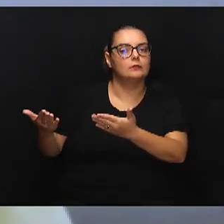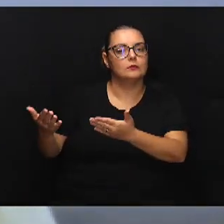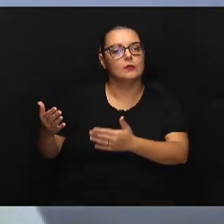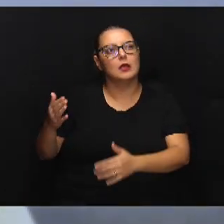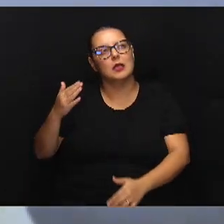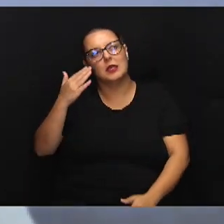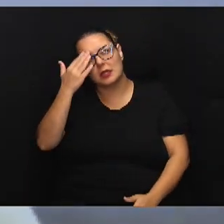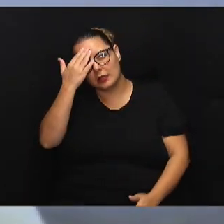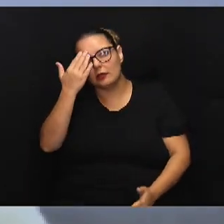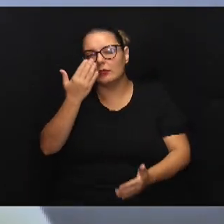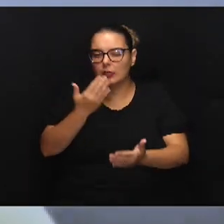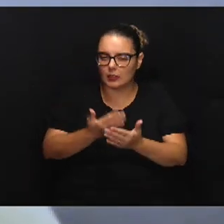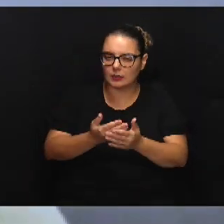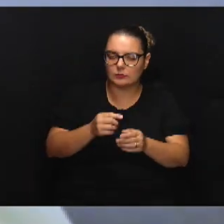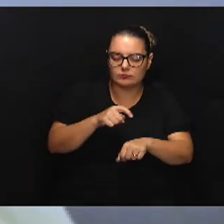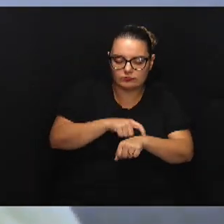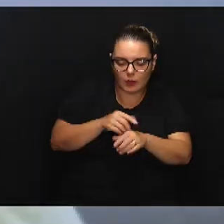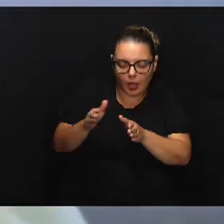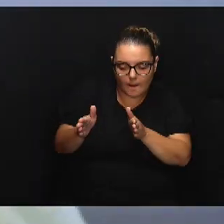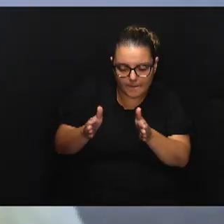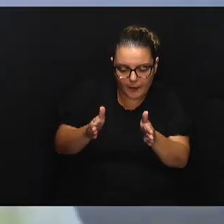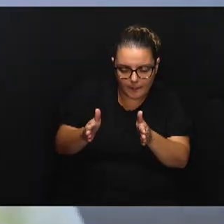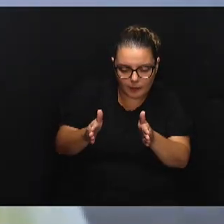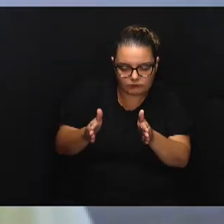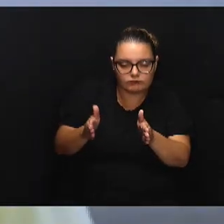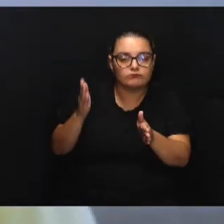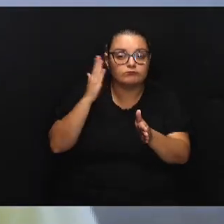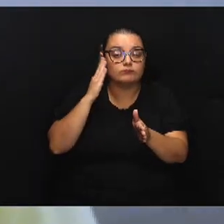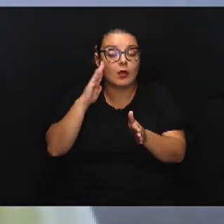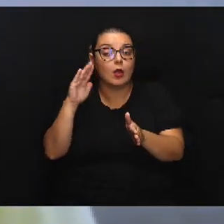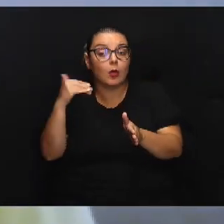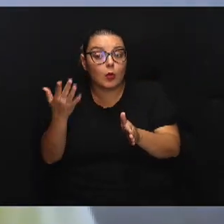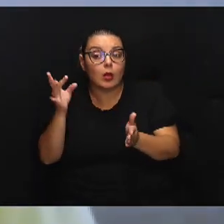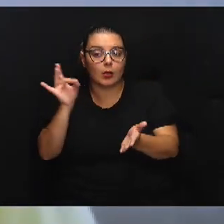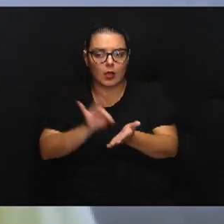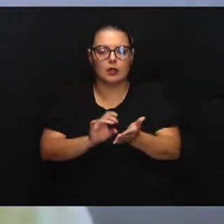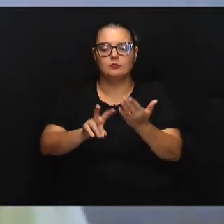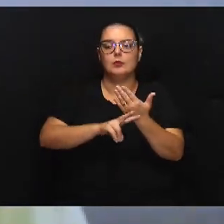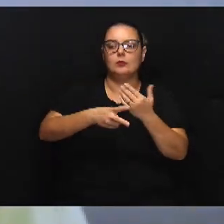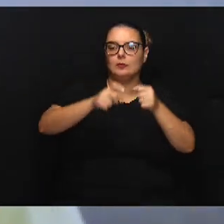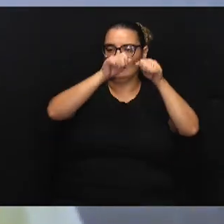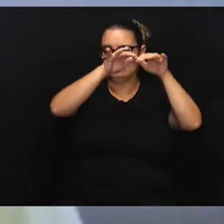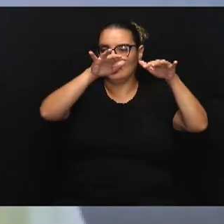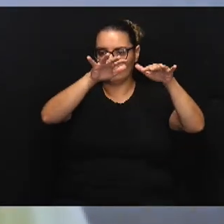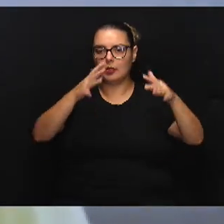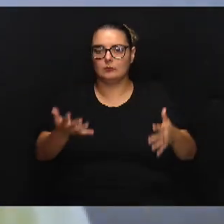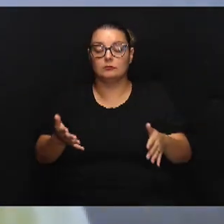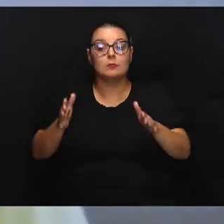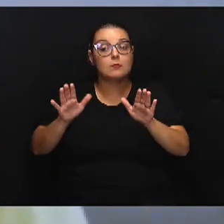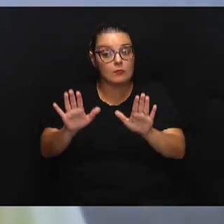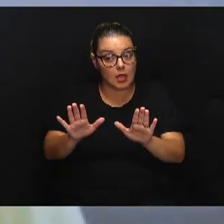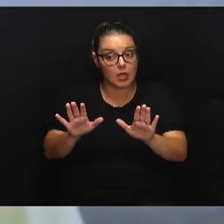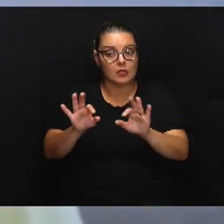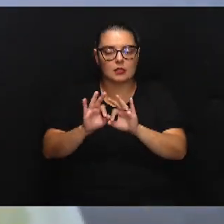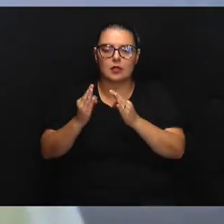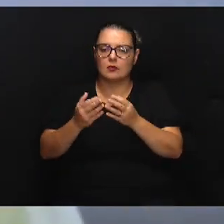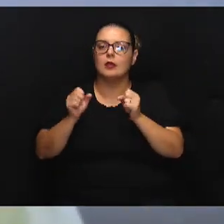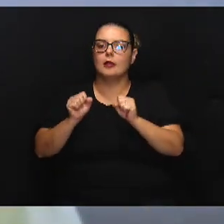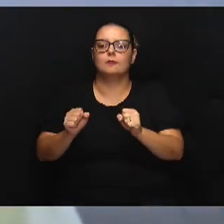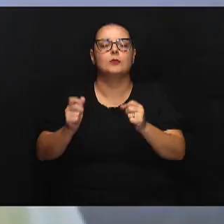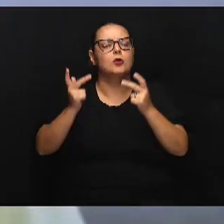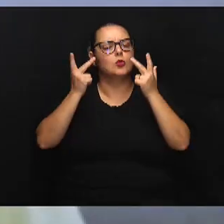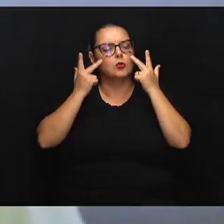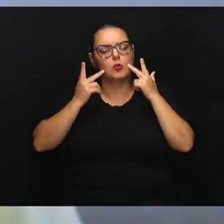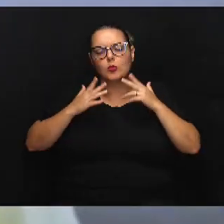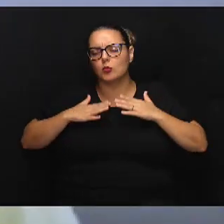breve tempo nós já saberemos quais são realmente as causas do autismo. Mas a família pode ficar